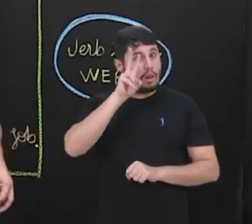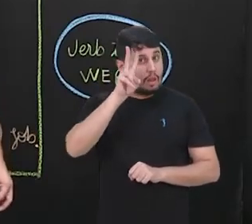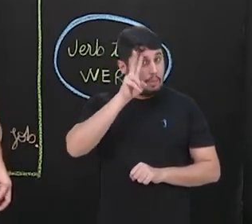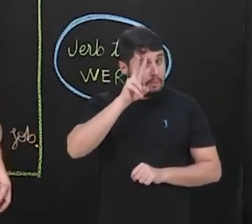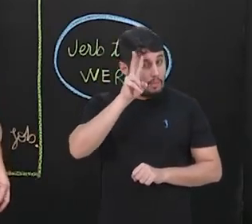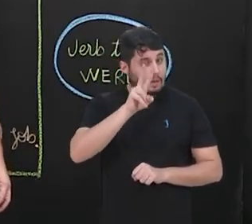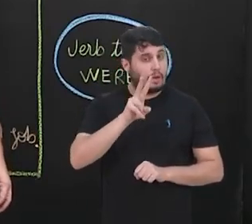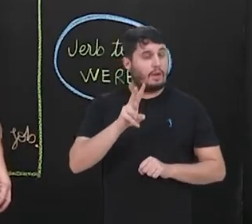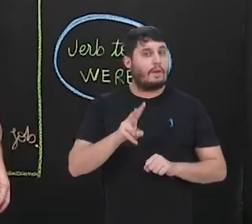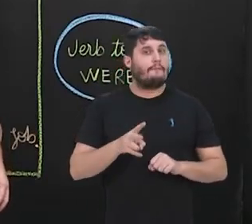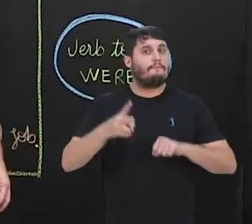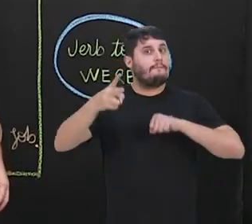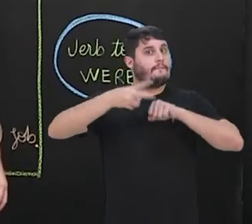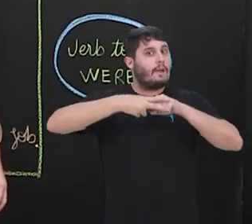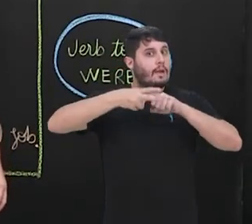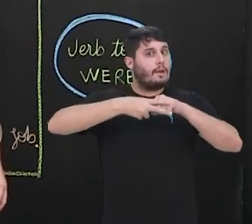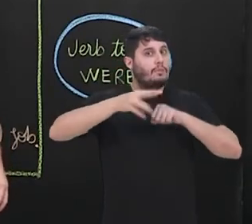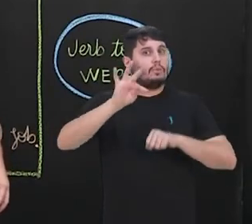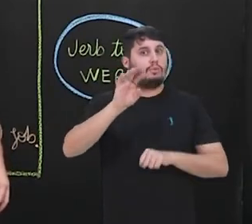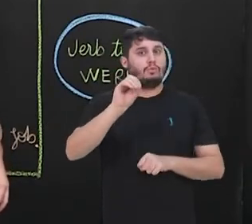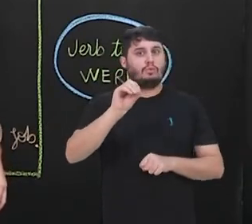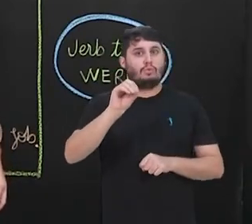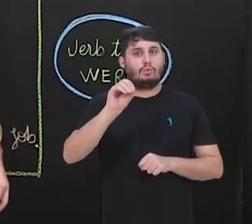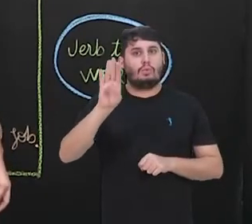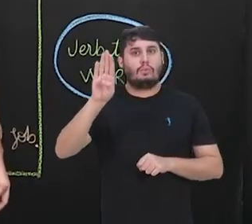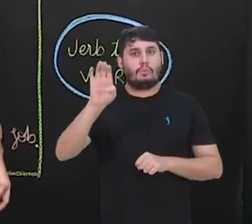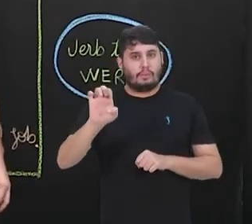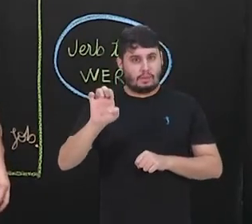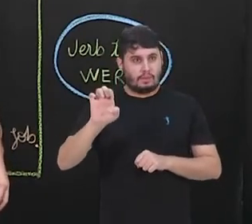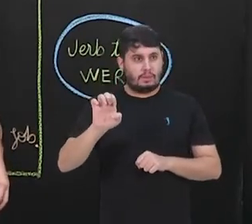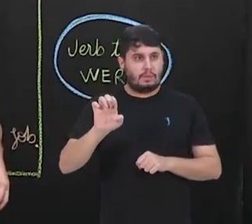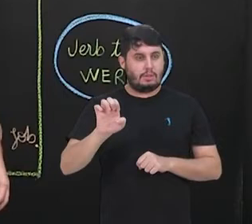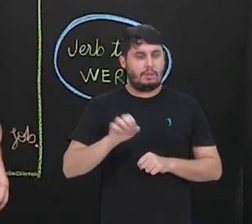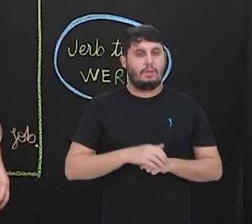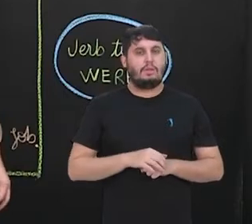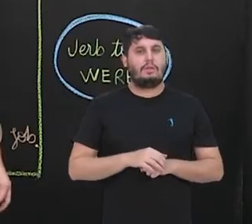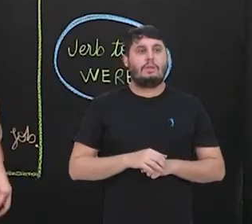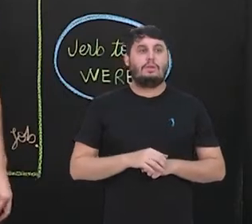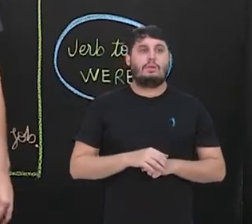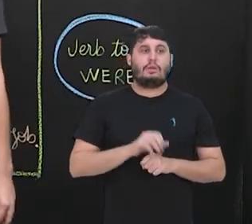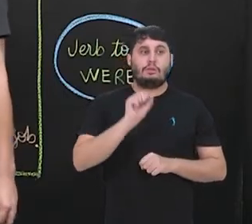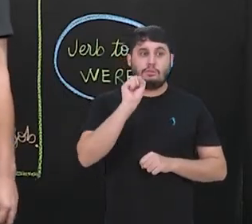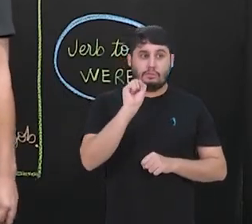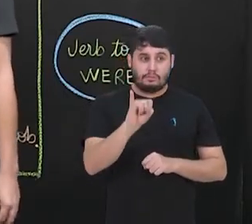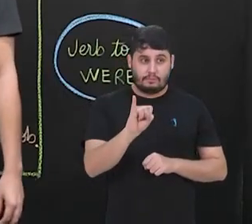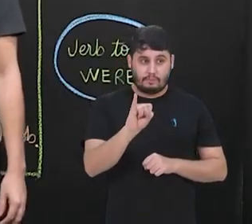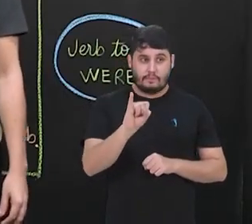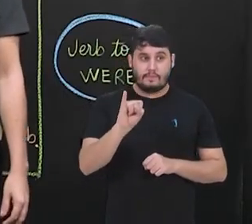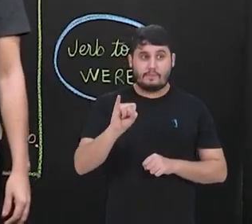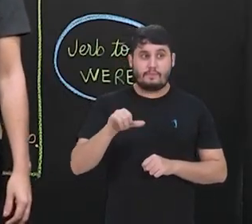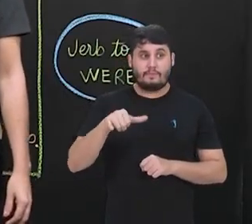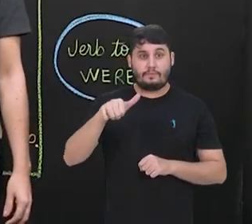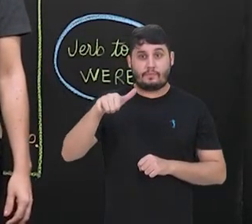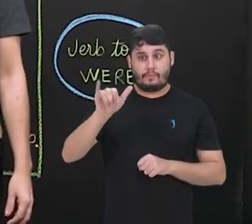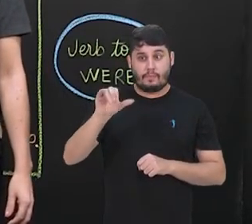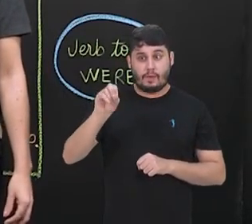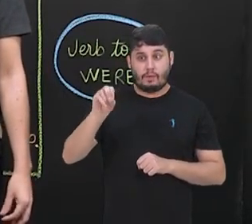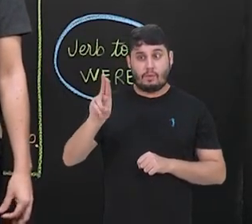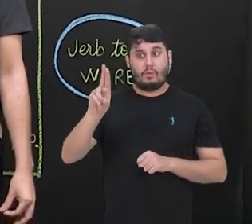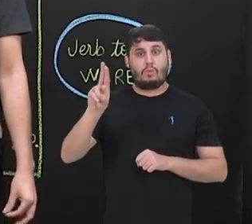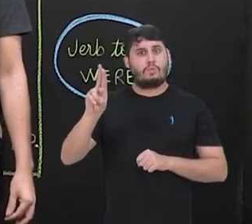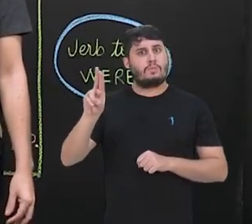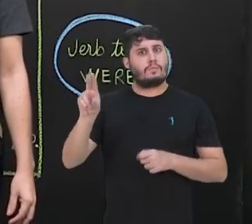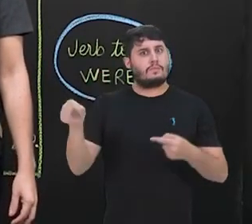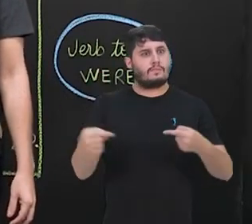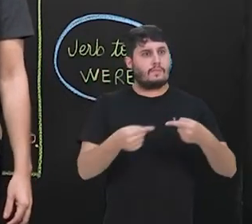do verb to be é was. You, we, they, were. E, teacher, você se